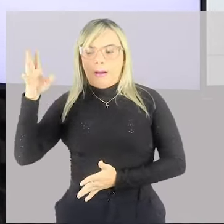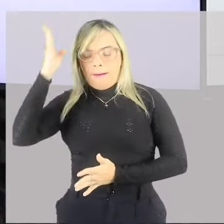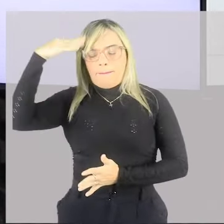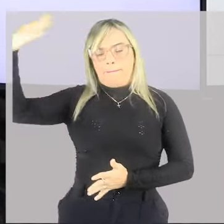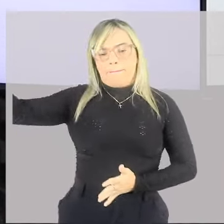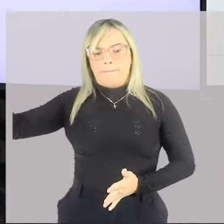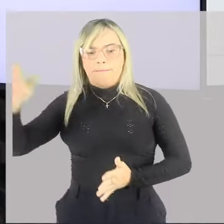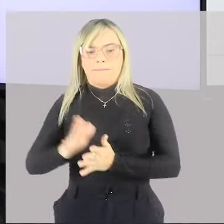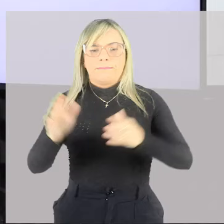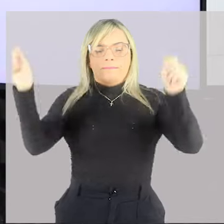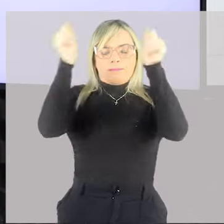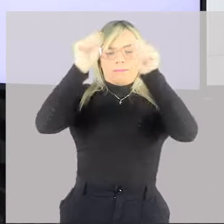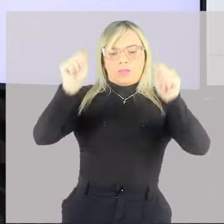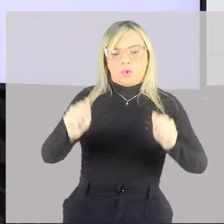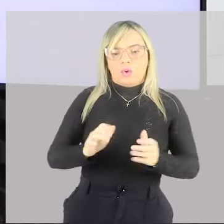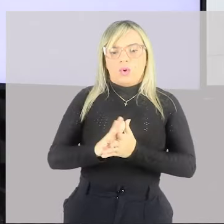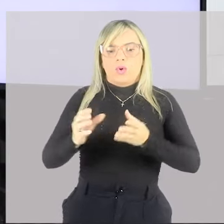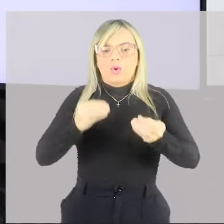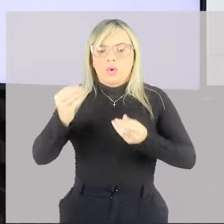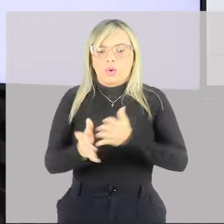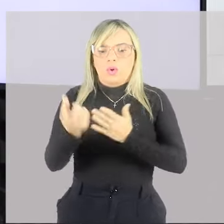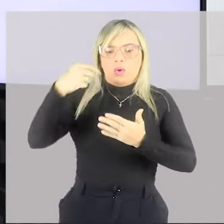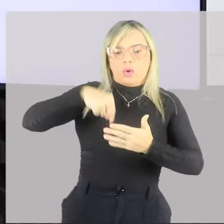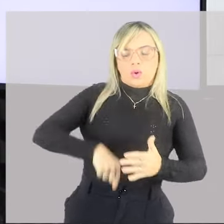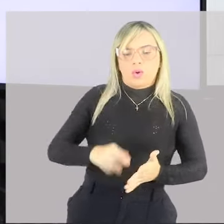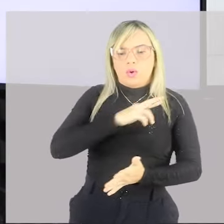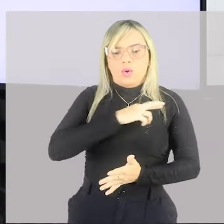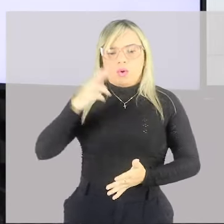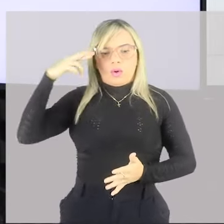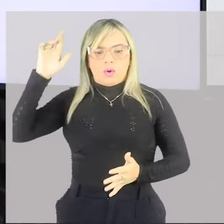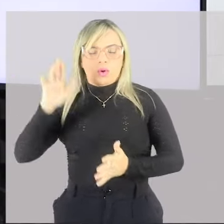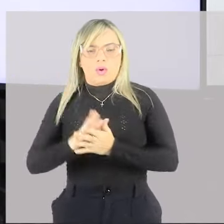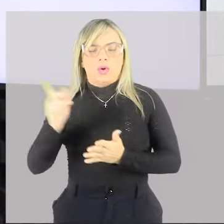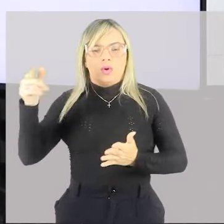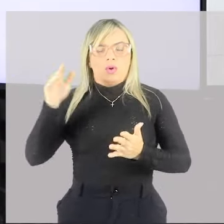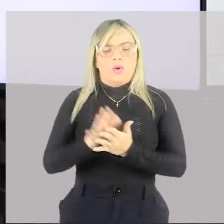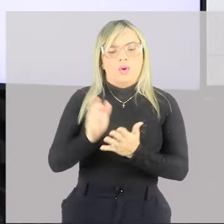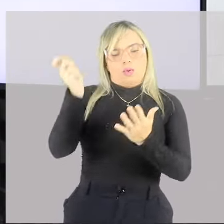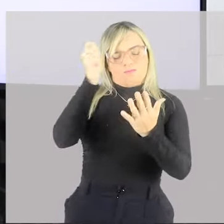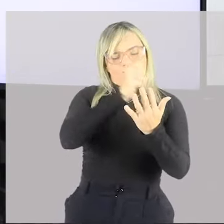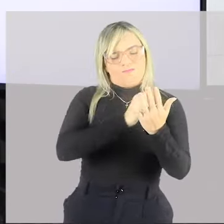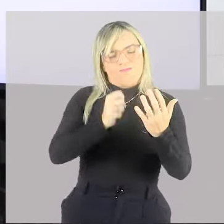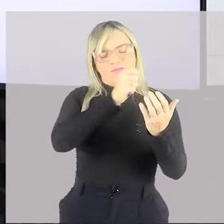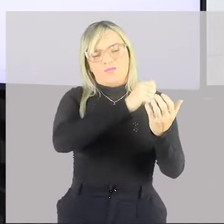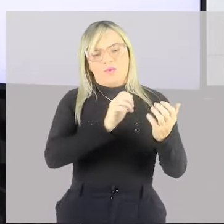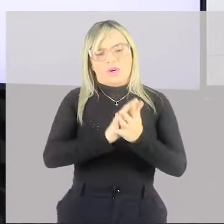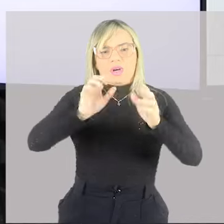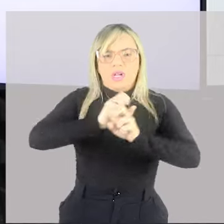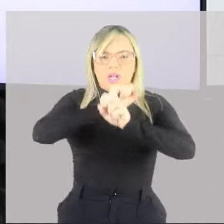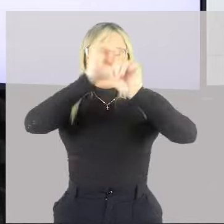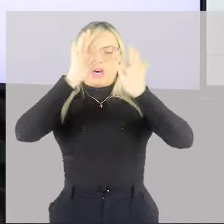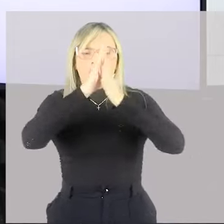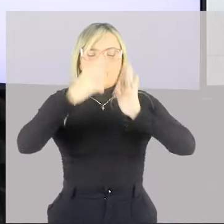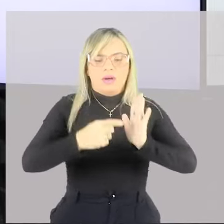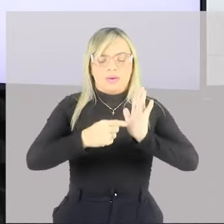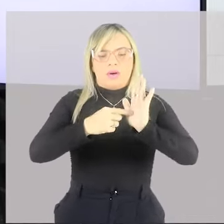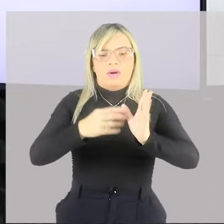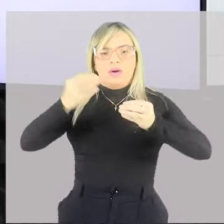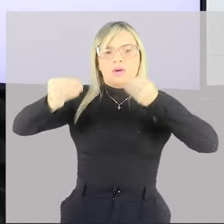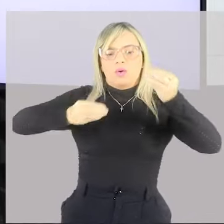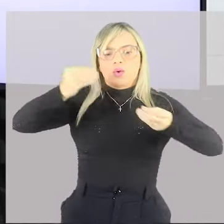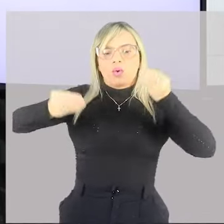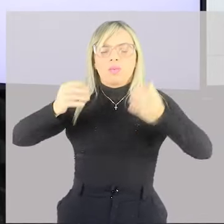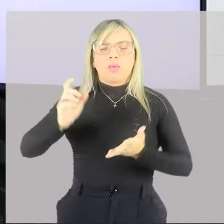estátuas a questão pergunta profundamente religiosa sua obra revela o quê isso tudinho é para perguntar como